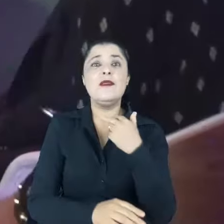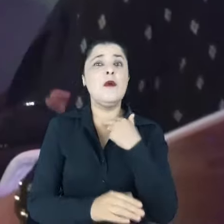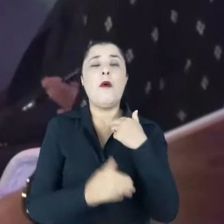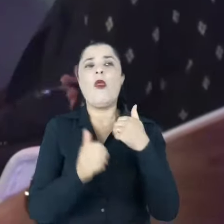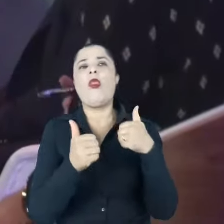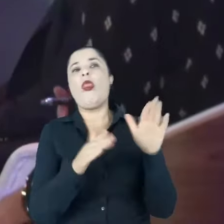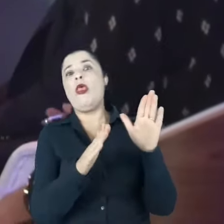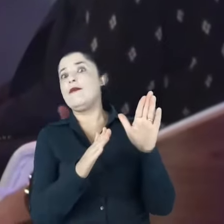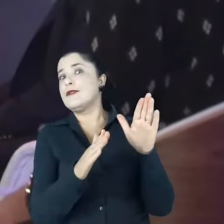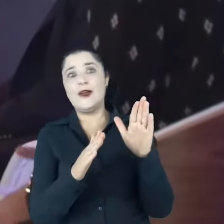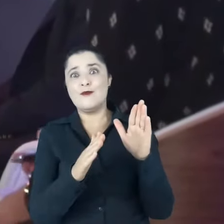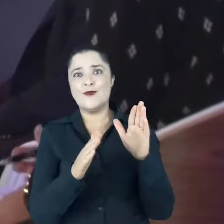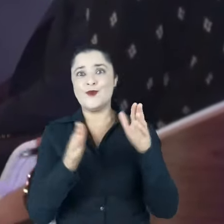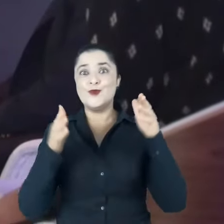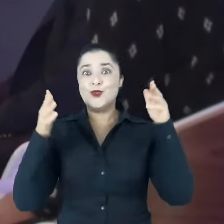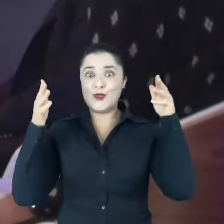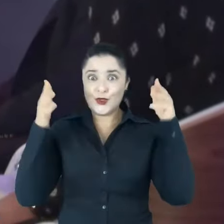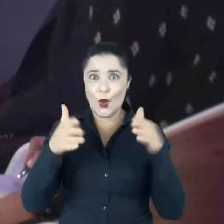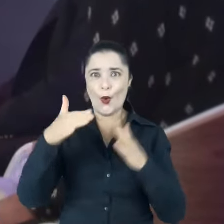nesse limite.